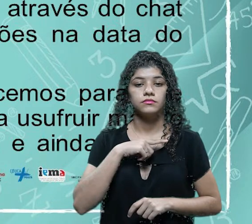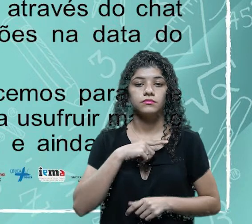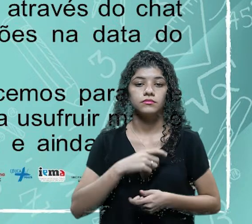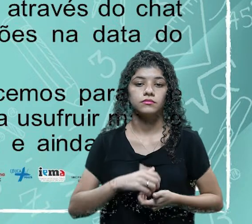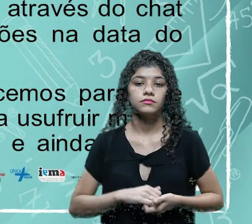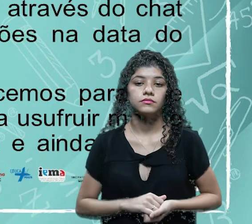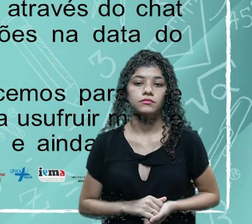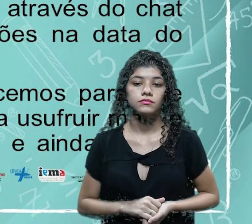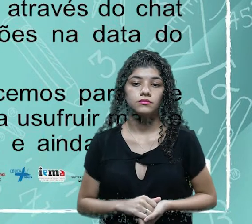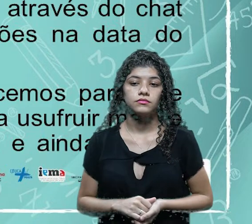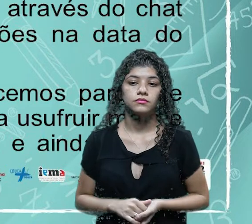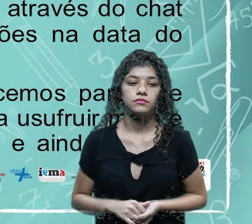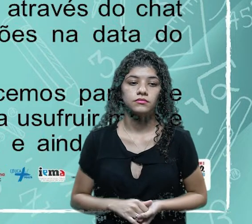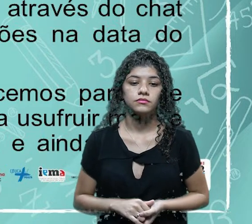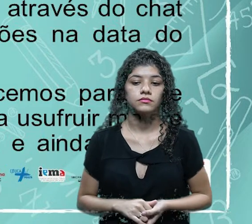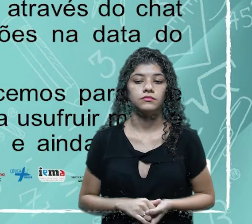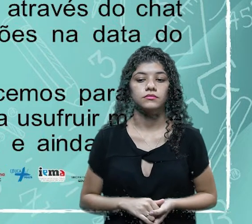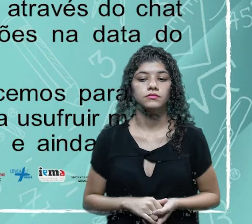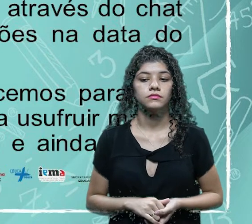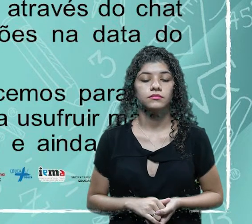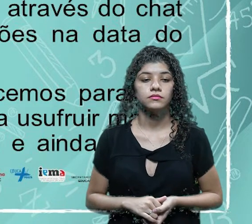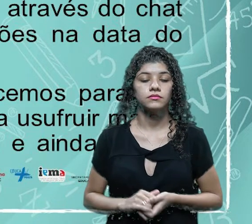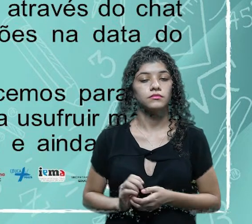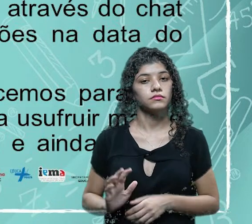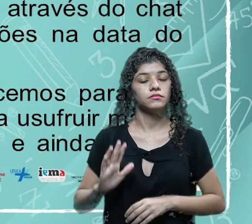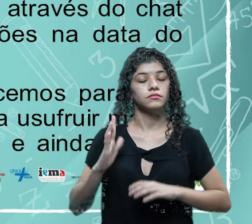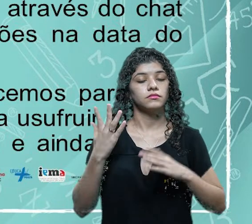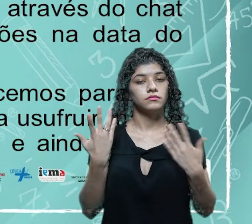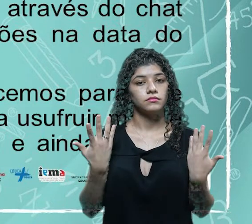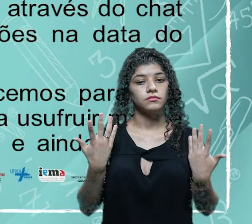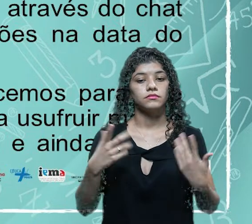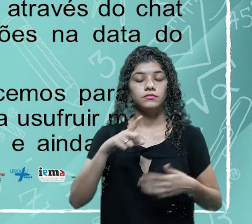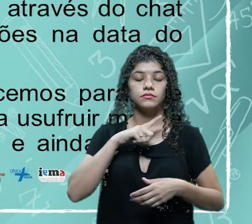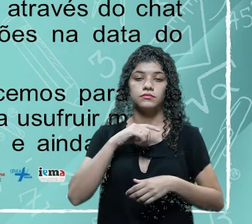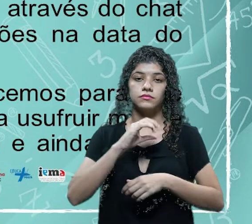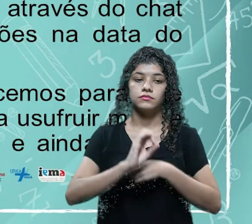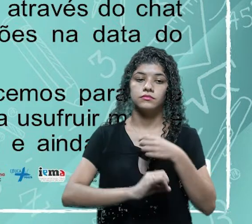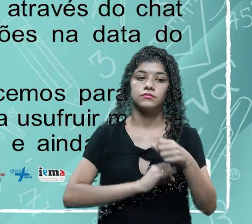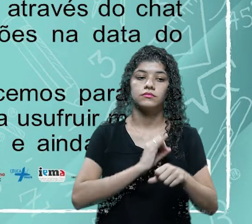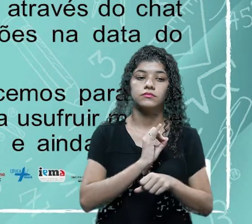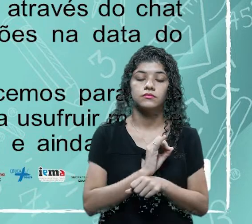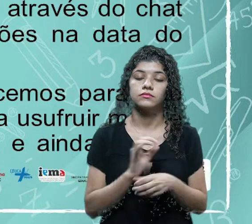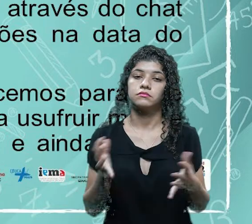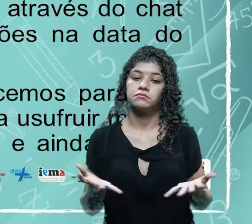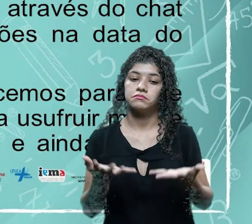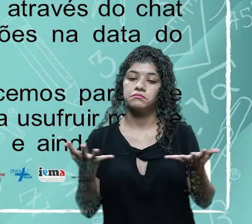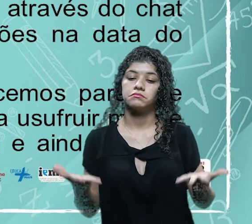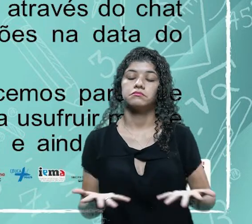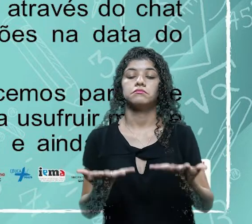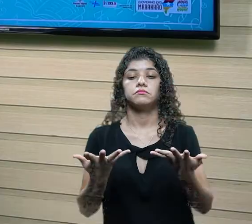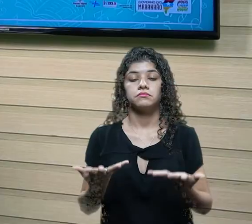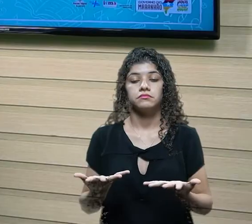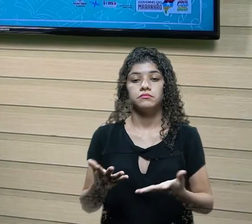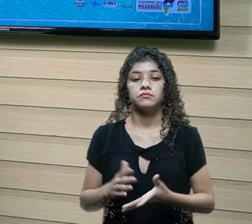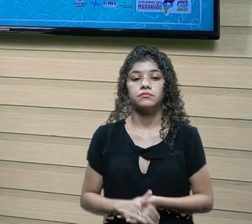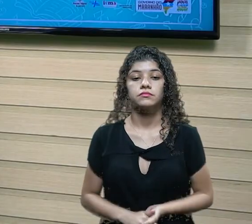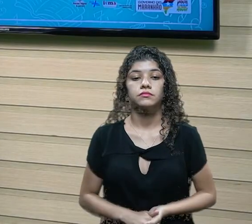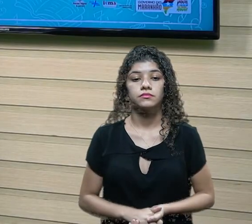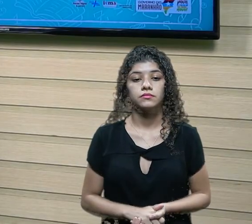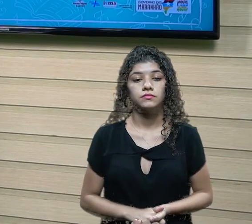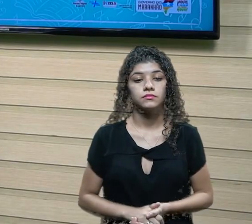foi dito como o status de pluri cami ficar são né que são os eventos o mar online eles estão investindo muito nisso